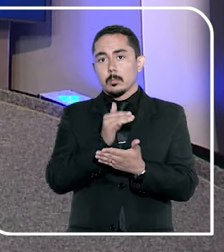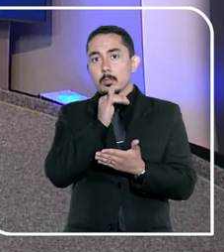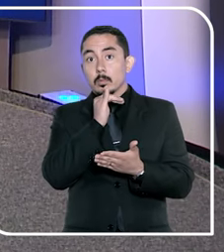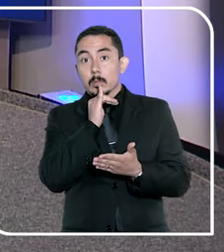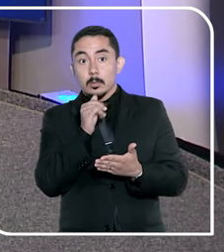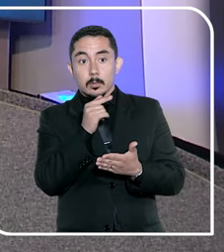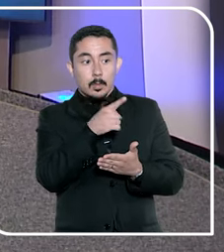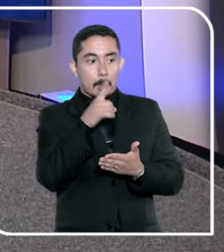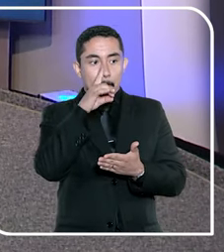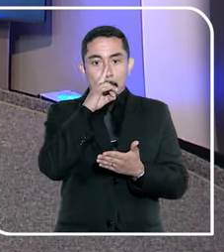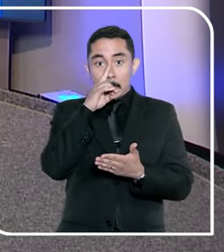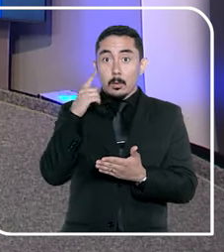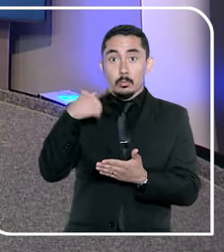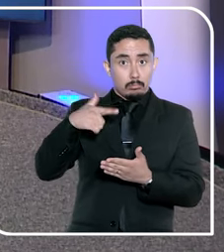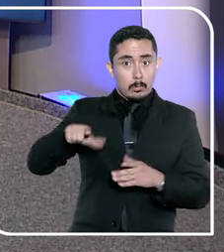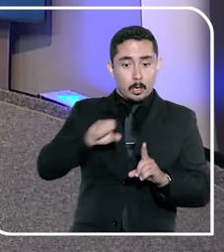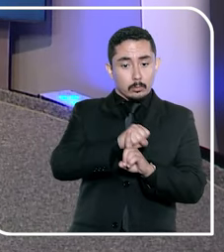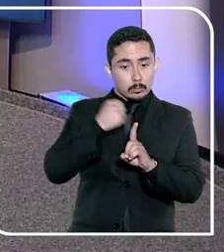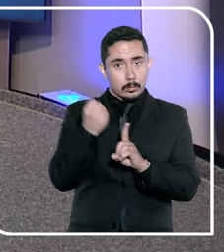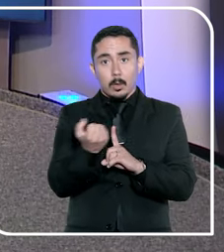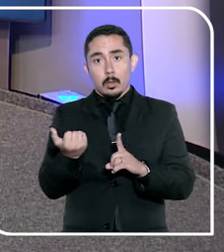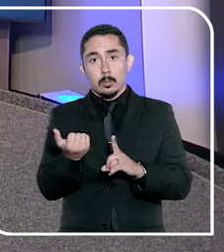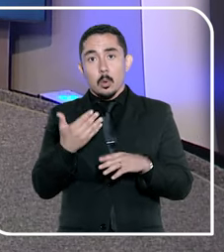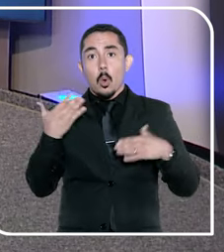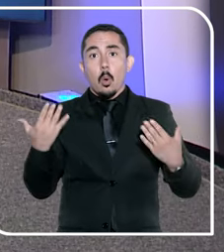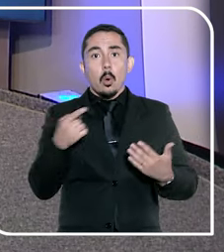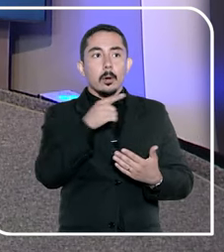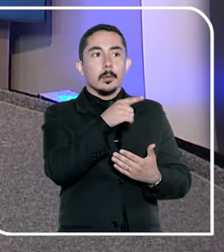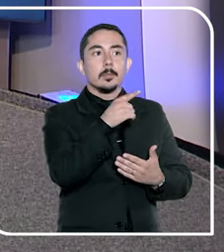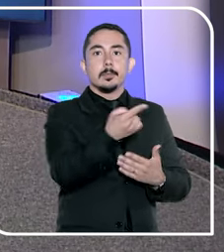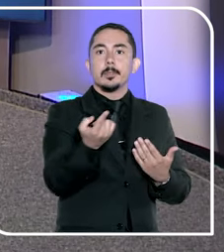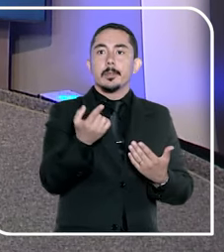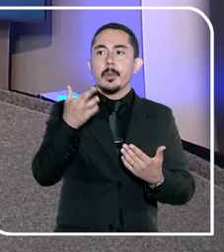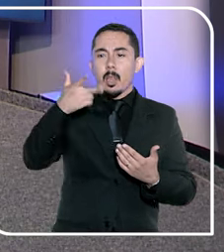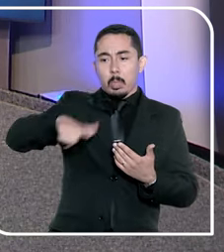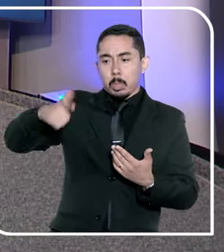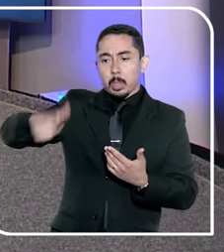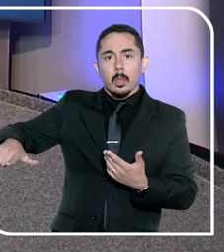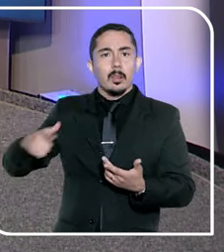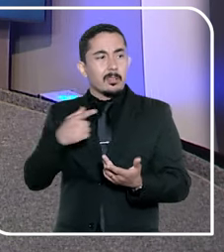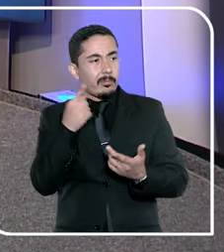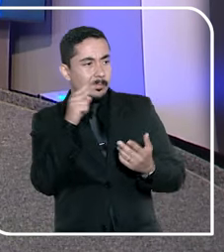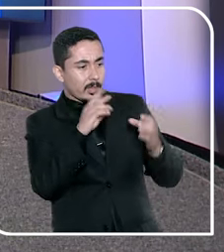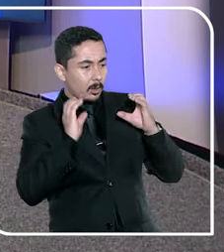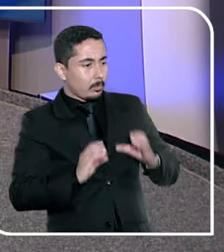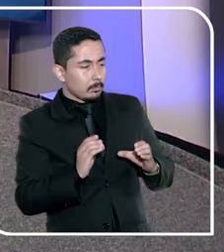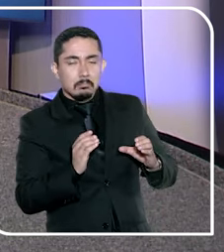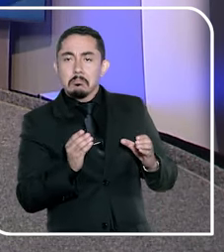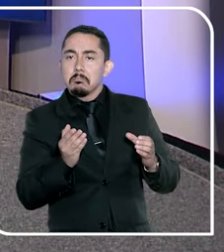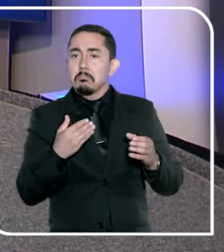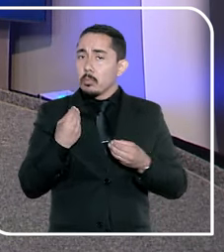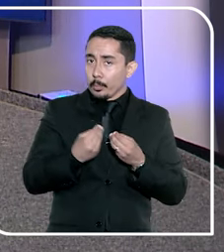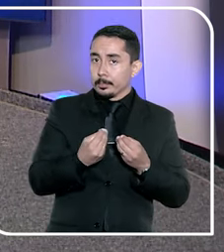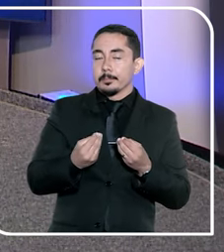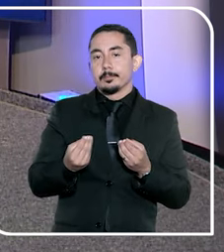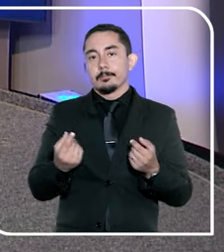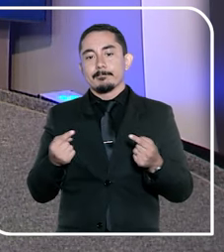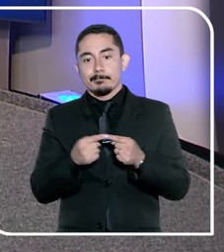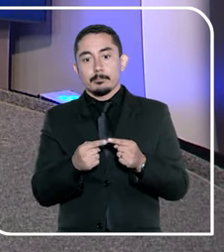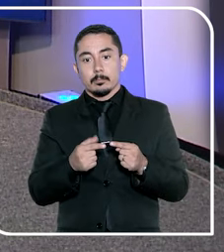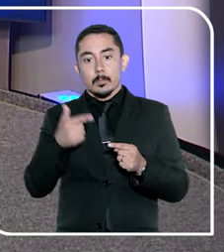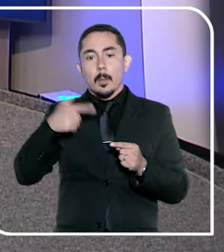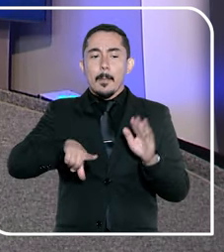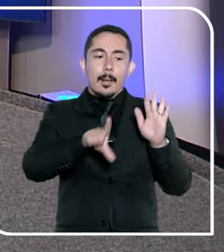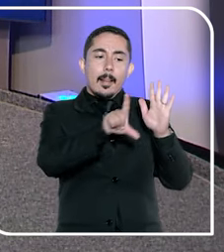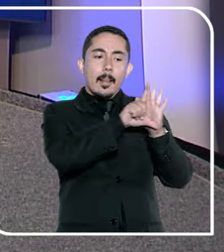periculosidade social na ação e o reduzido grau de reprovabilidade do comportamento sobre o que dizem a respeito à legislação